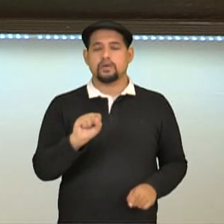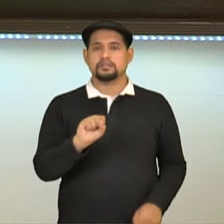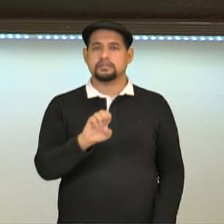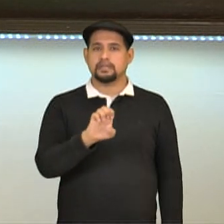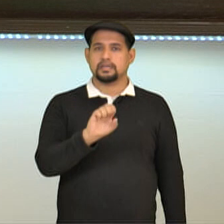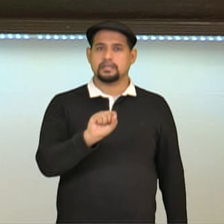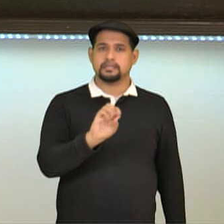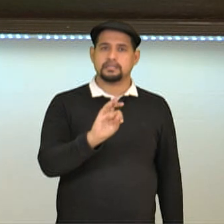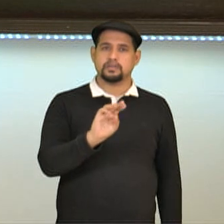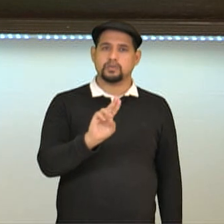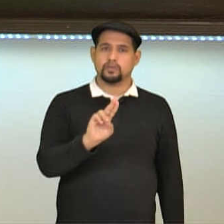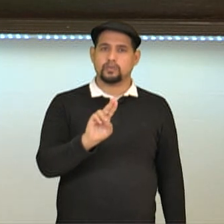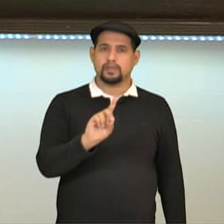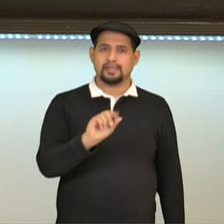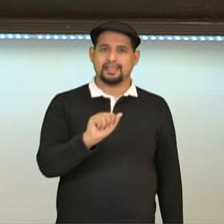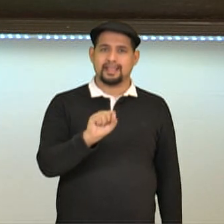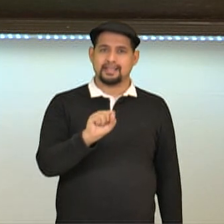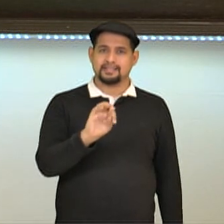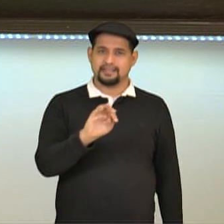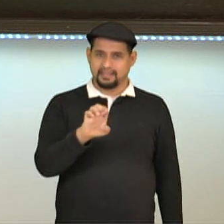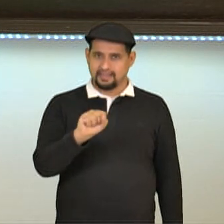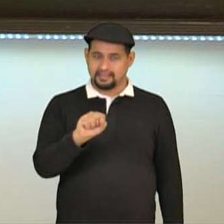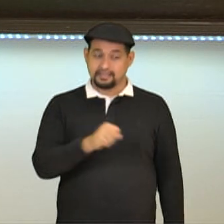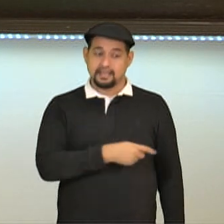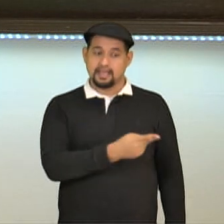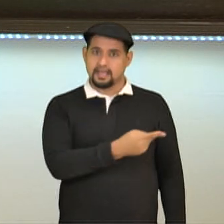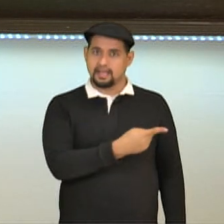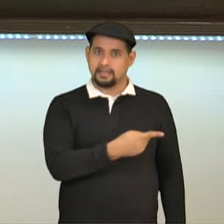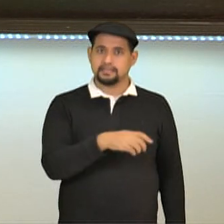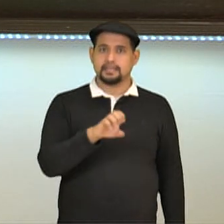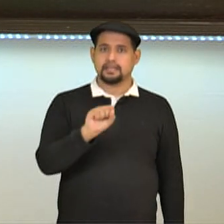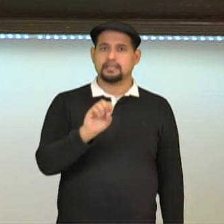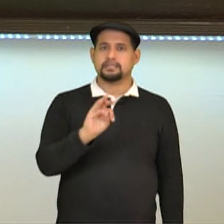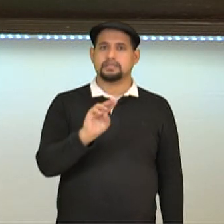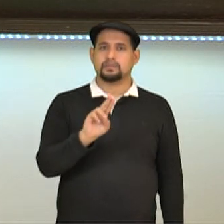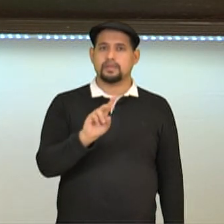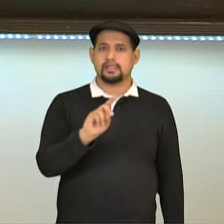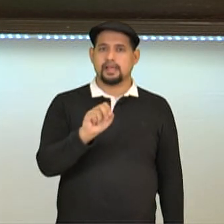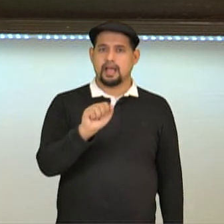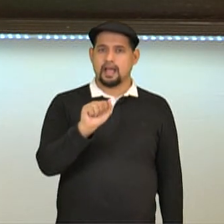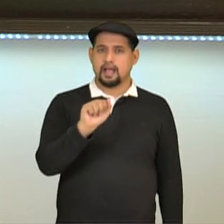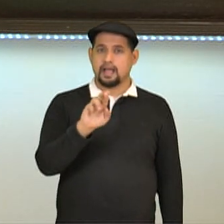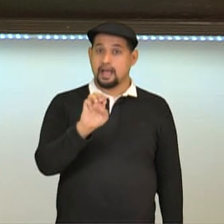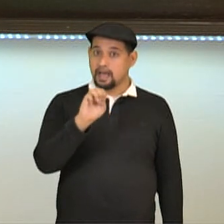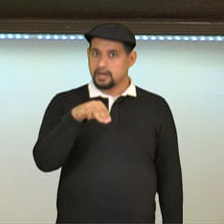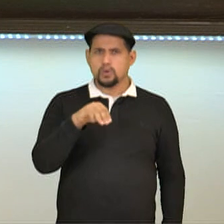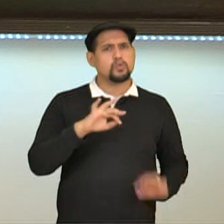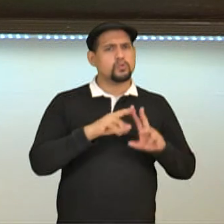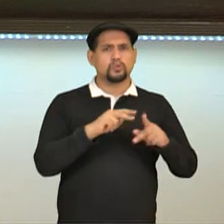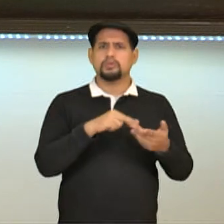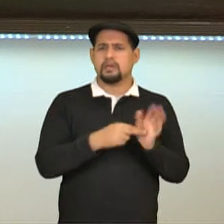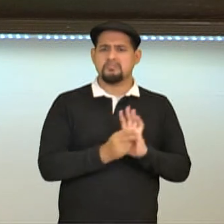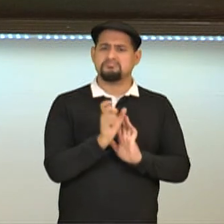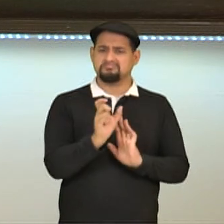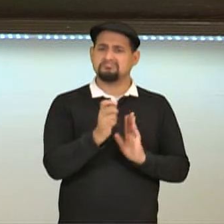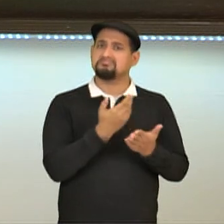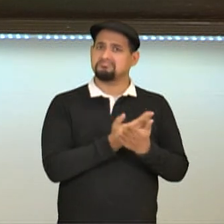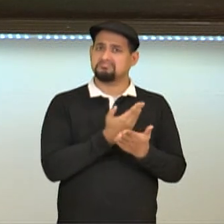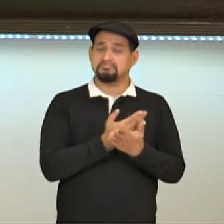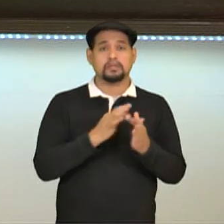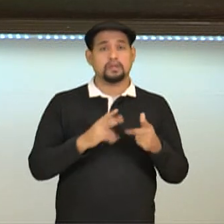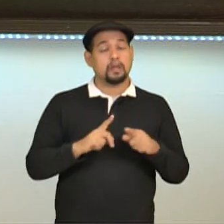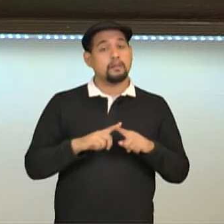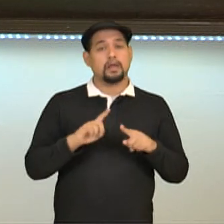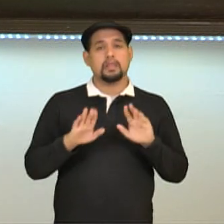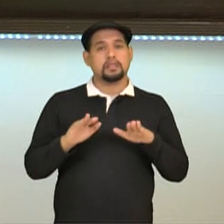eles estudaram. Então, esse é o nosso pretérito perfeito do modo indicativo, né? Mesmo procedimento